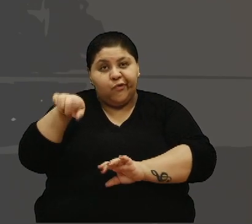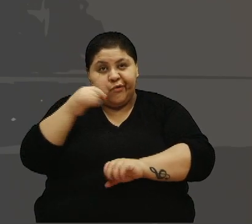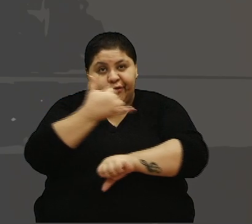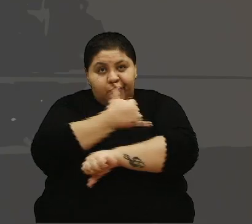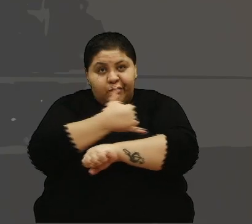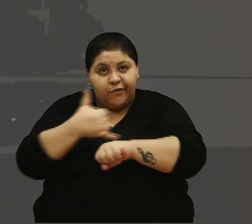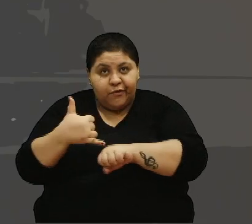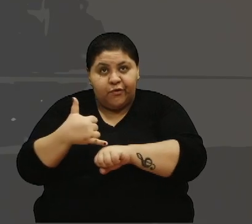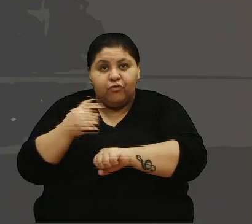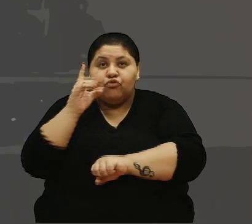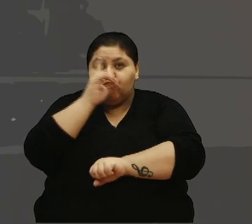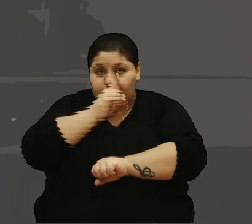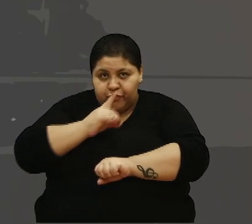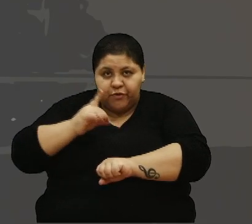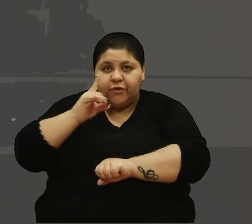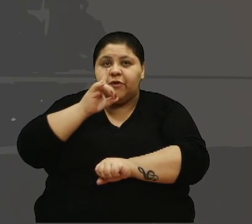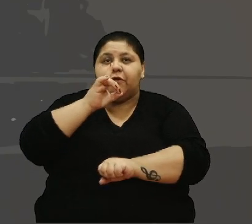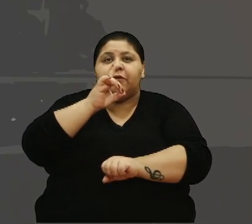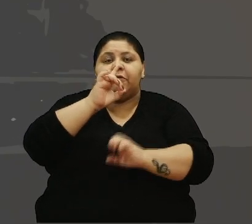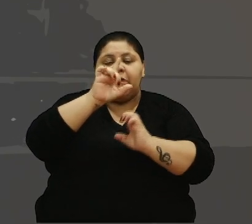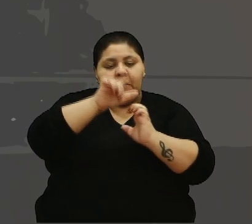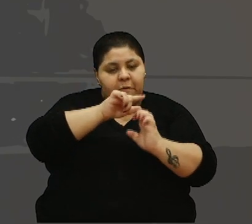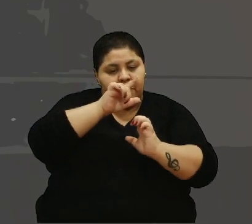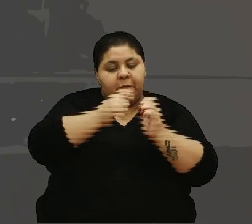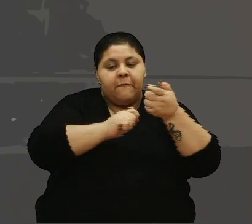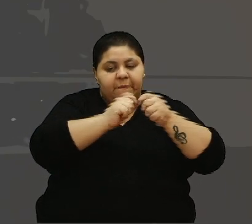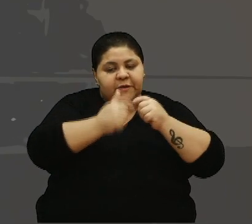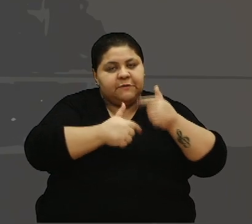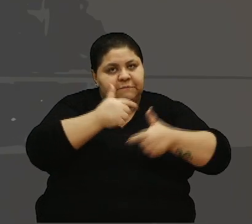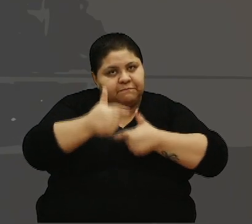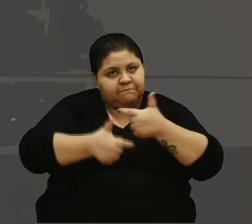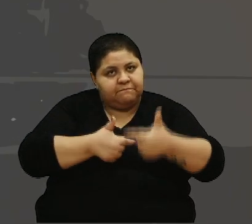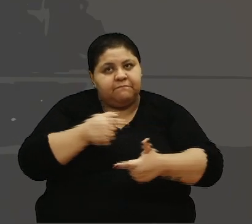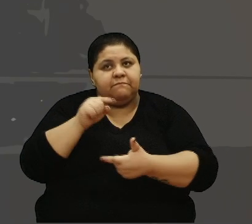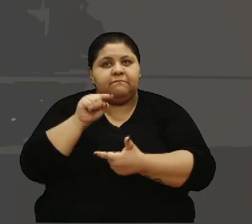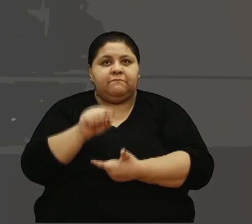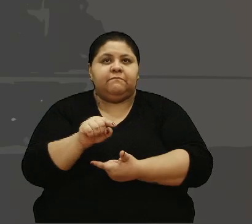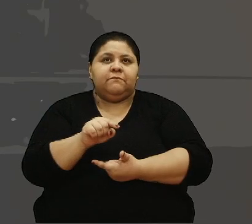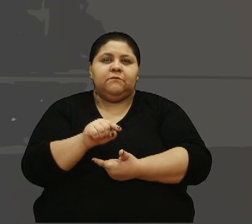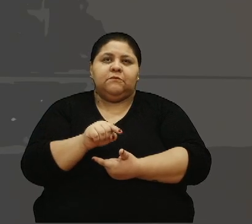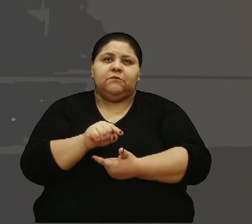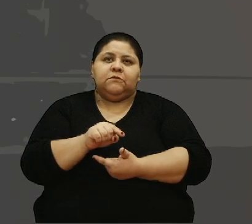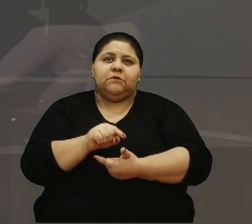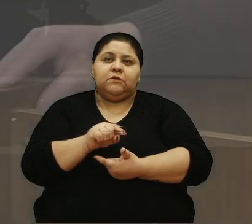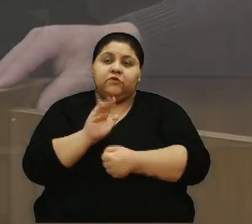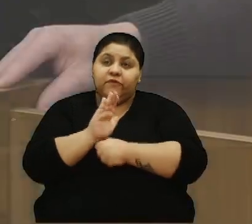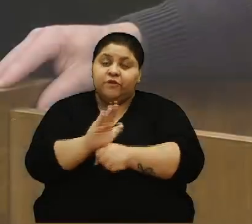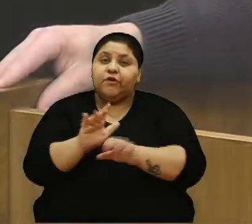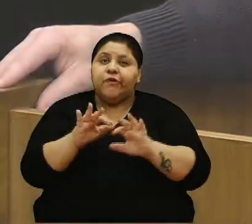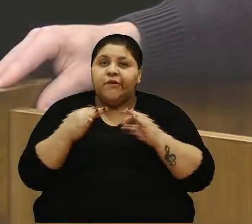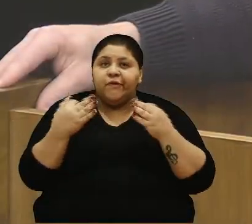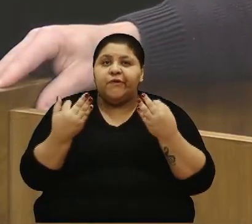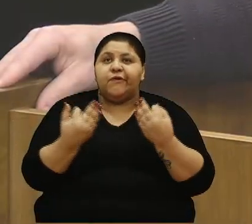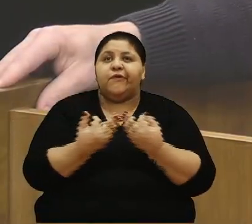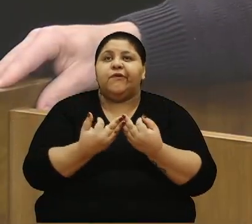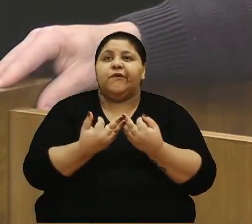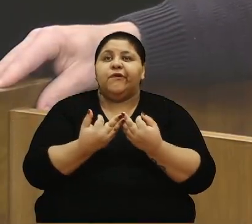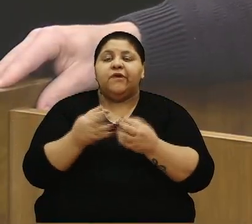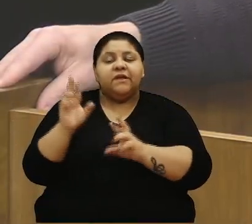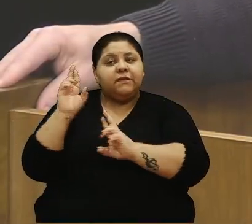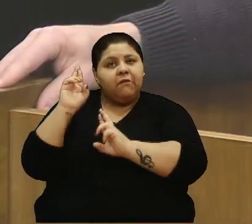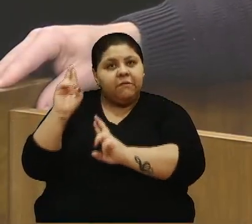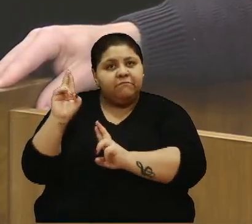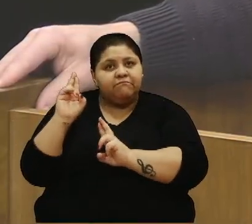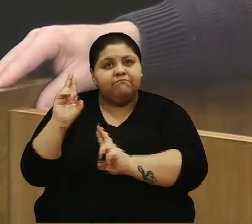lá domingo, a empresa vai estar trabalhando. E isso é se preocupar com essas famílias que estão na